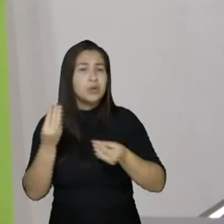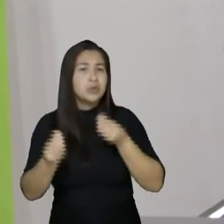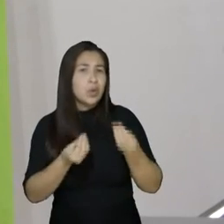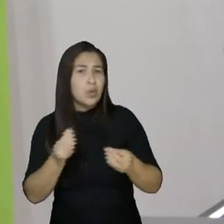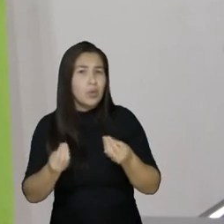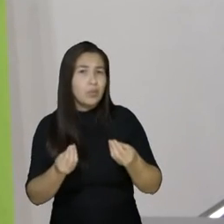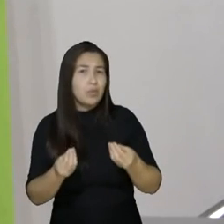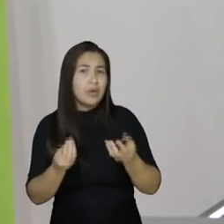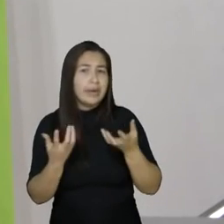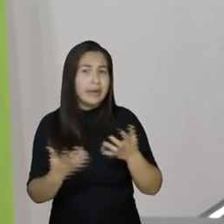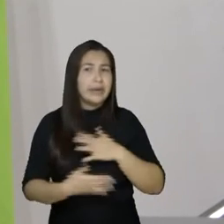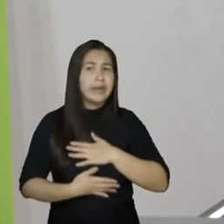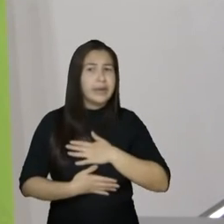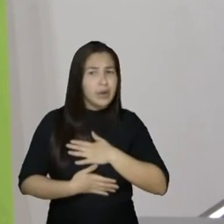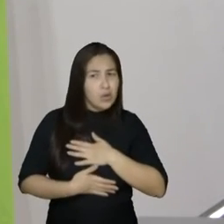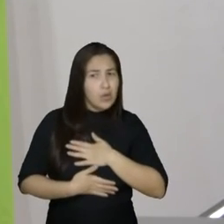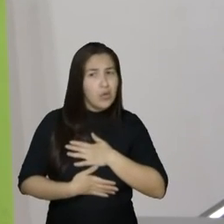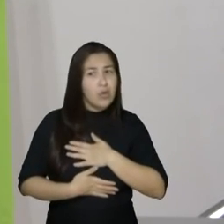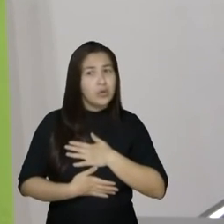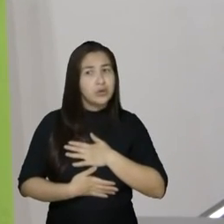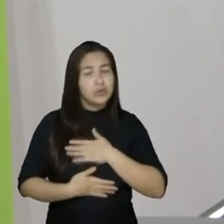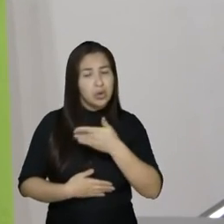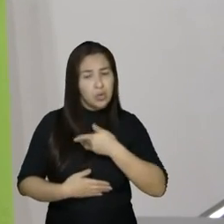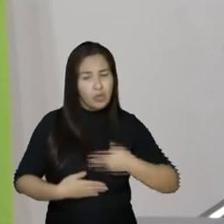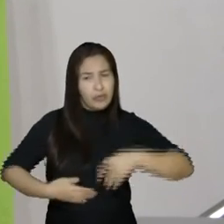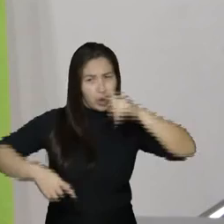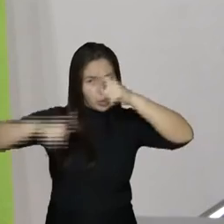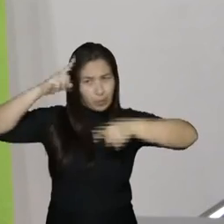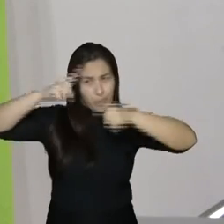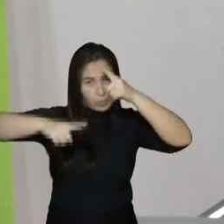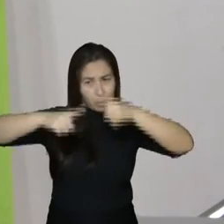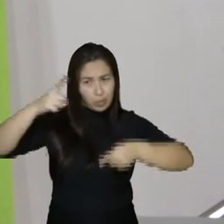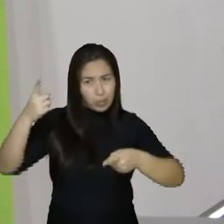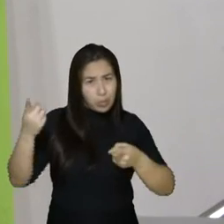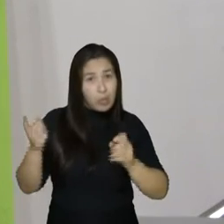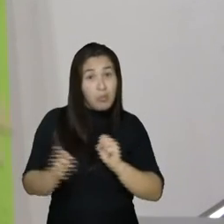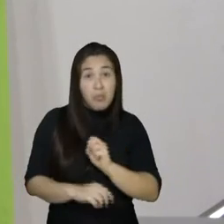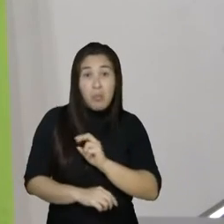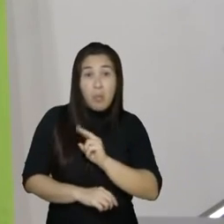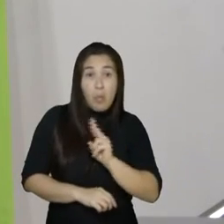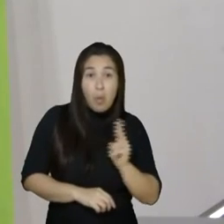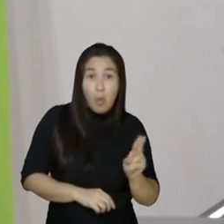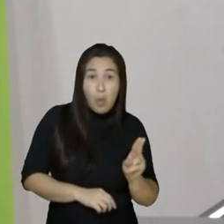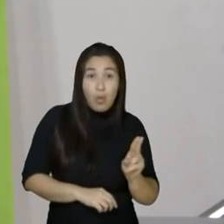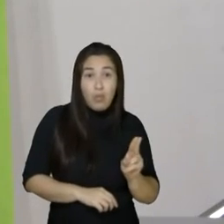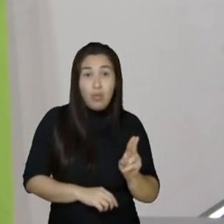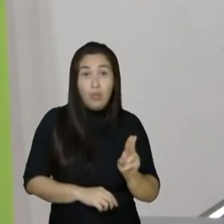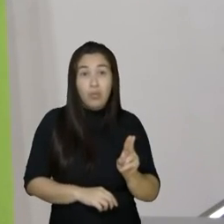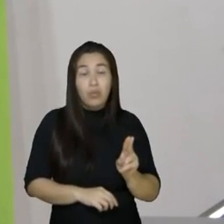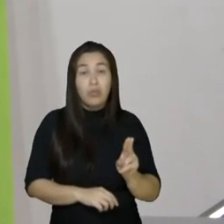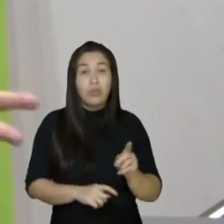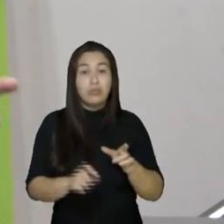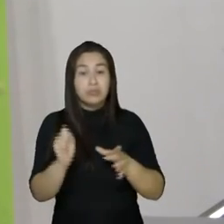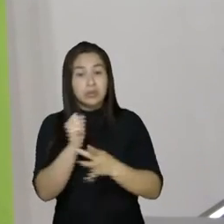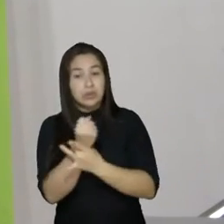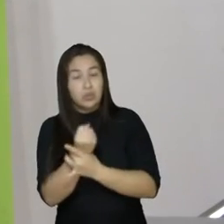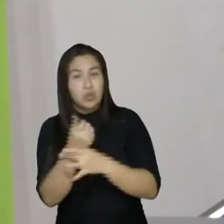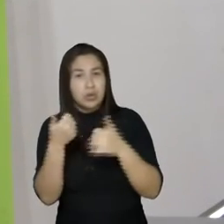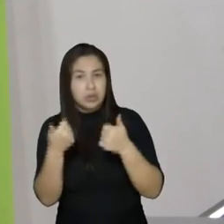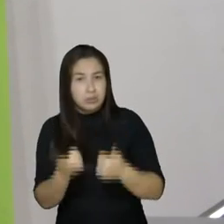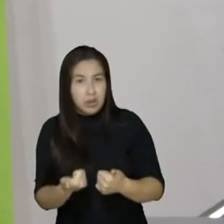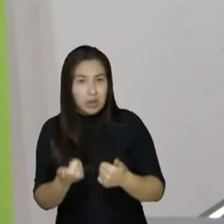está contente, se ele está recebendo a segurança adequada, a